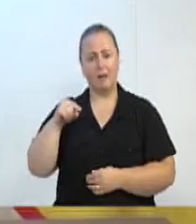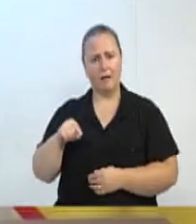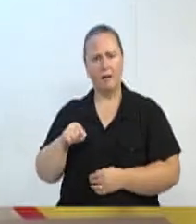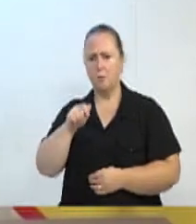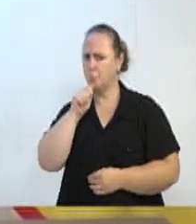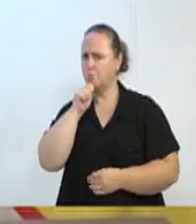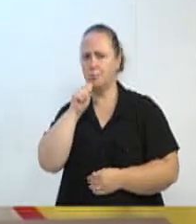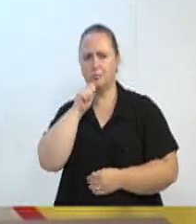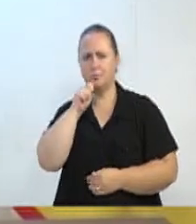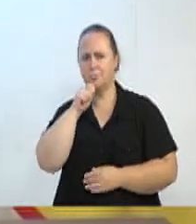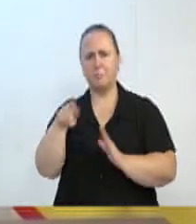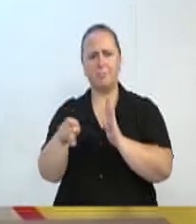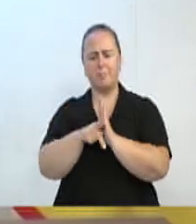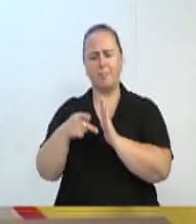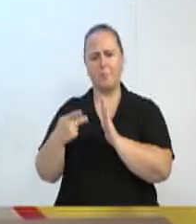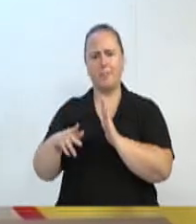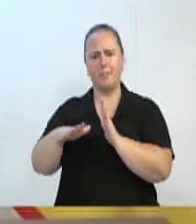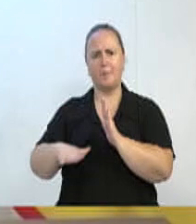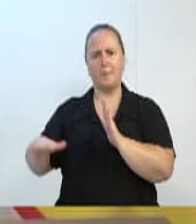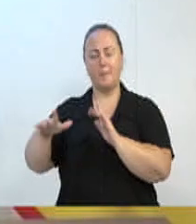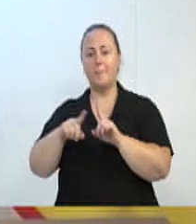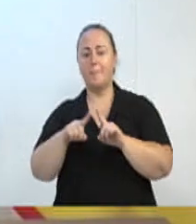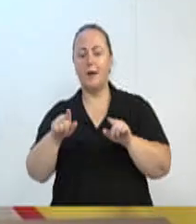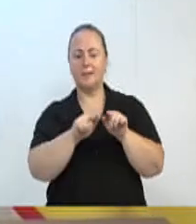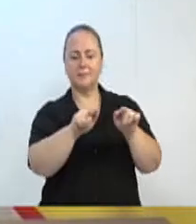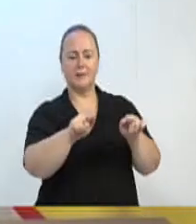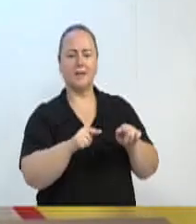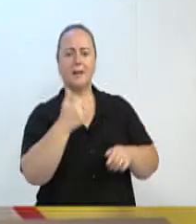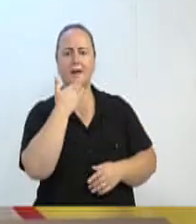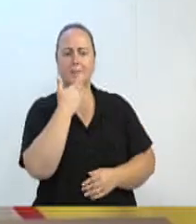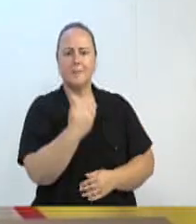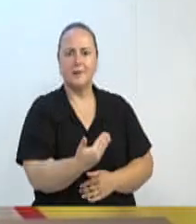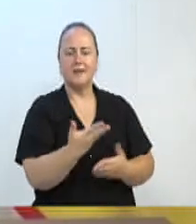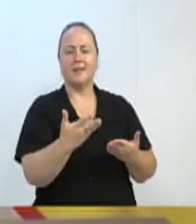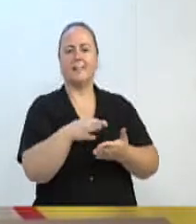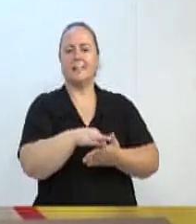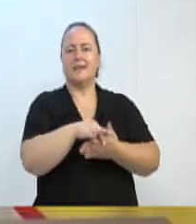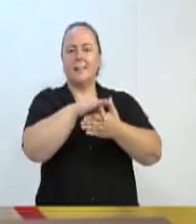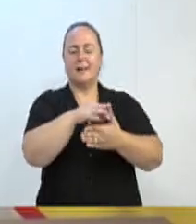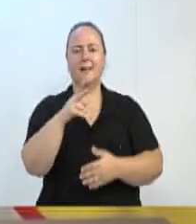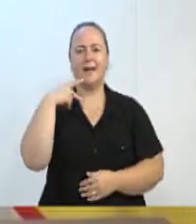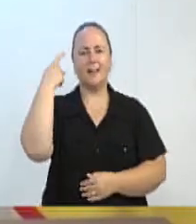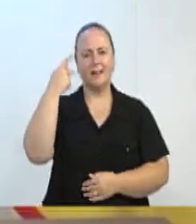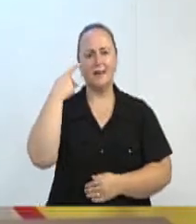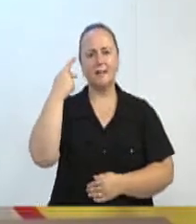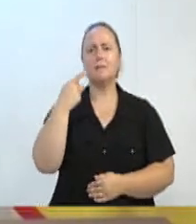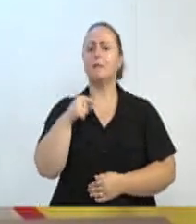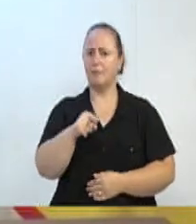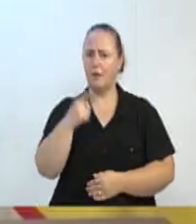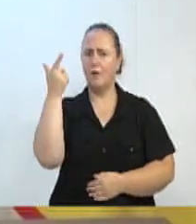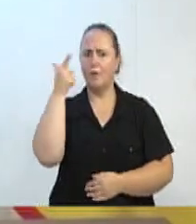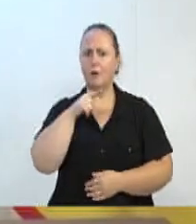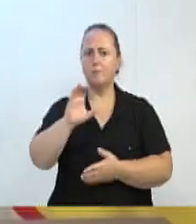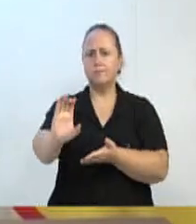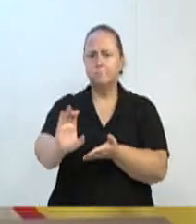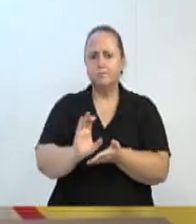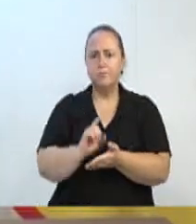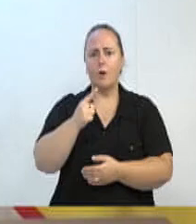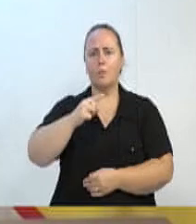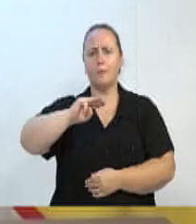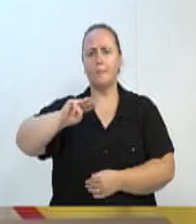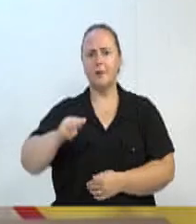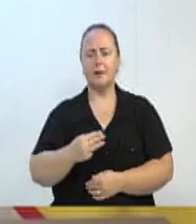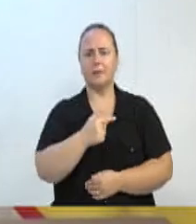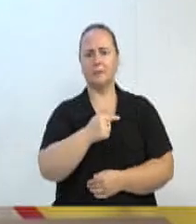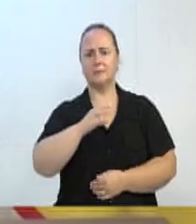região a pedido sim do nosso gabinete das nossas lideranças políticas trouxe um milhão de 700.000